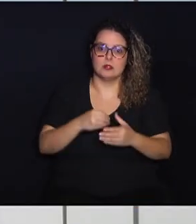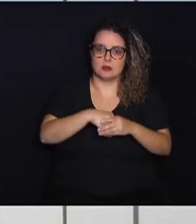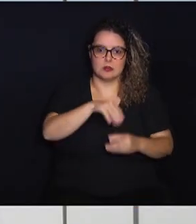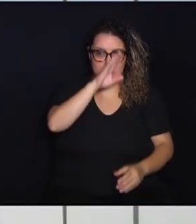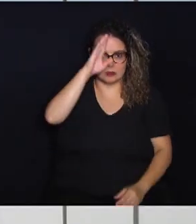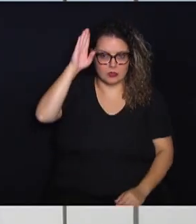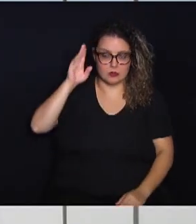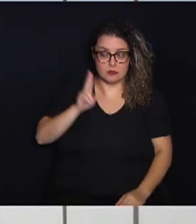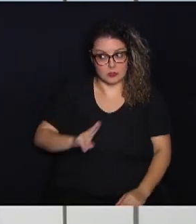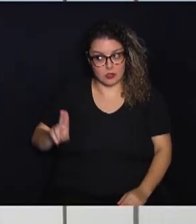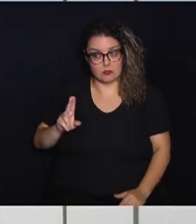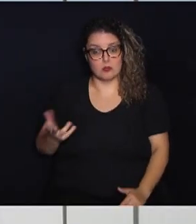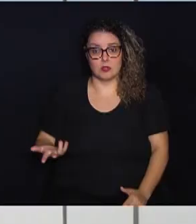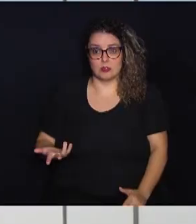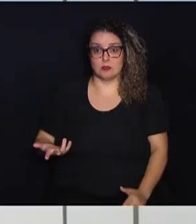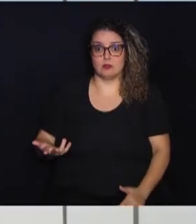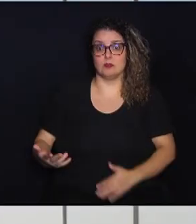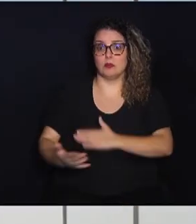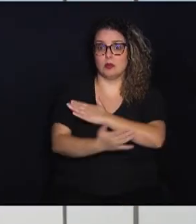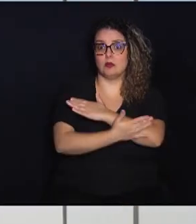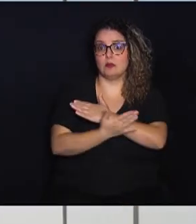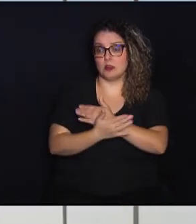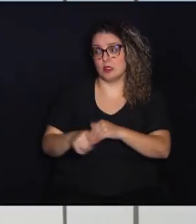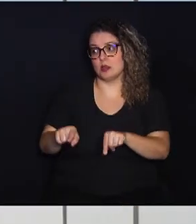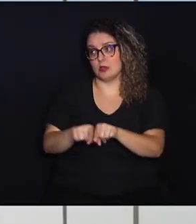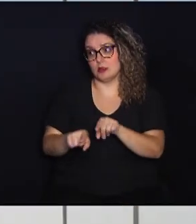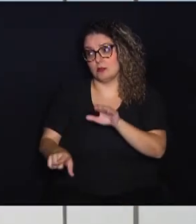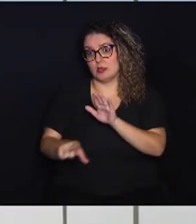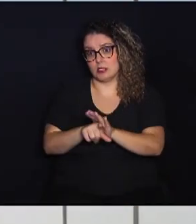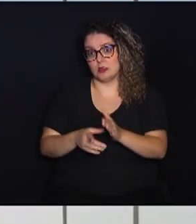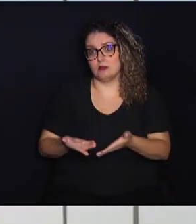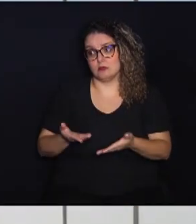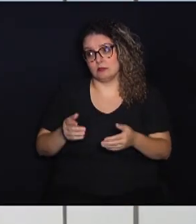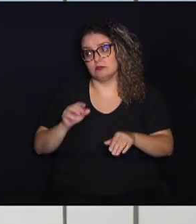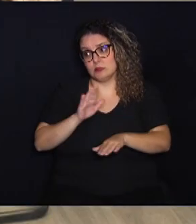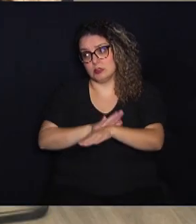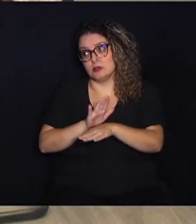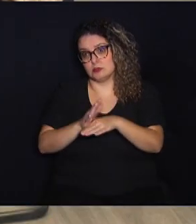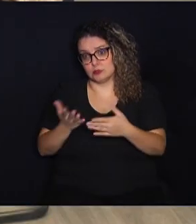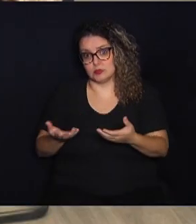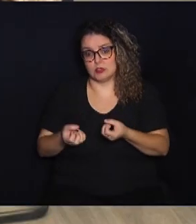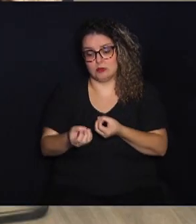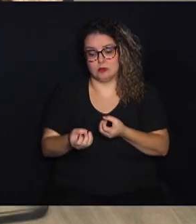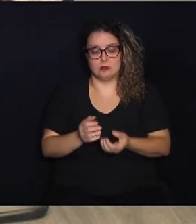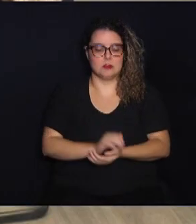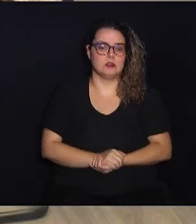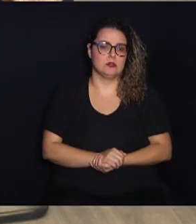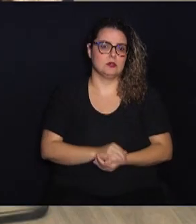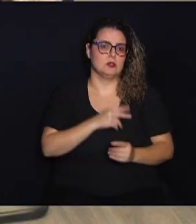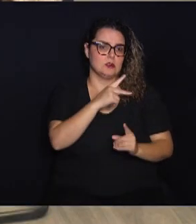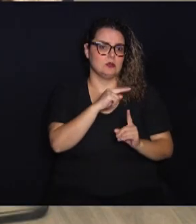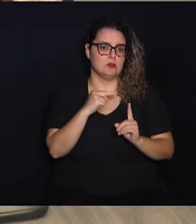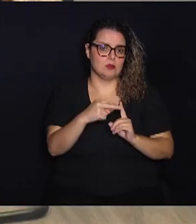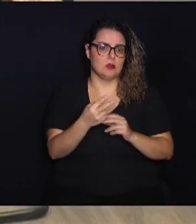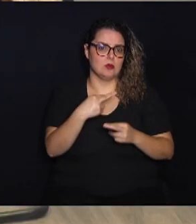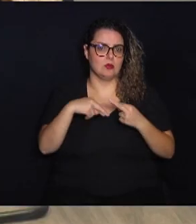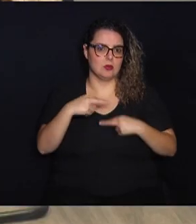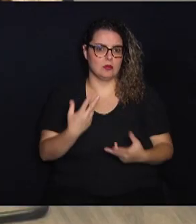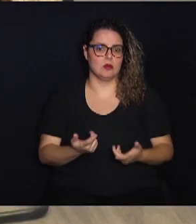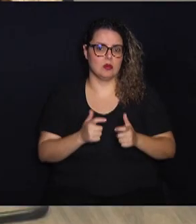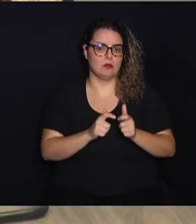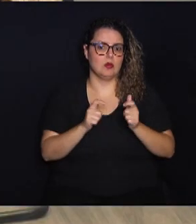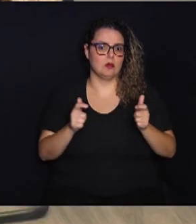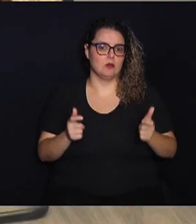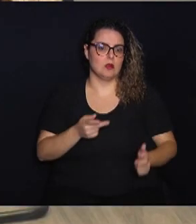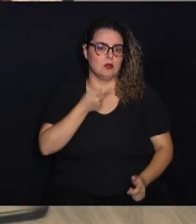das universidades, nos ajudem também com leis para ajudar isso. Tá certo. E no seu ponto de vista, a que se deve esse aumento que a